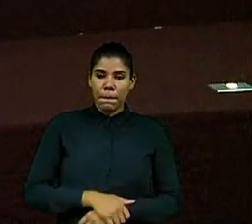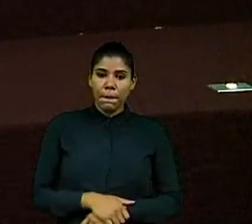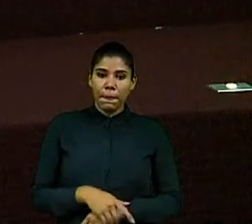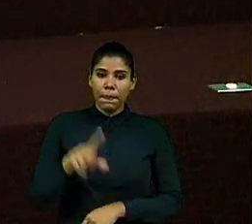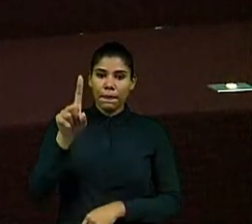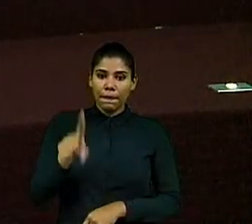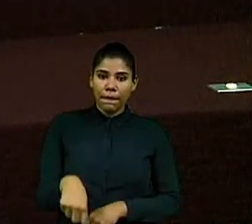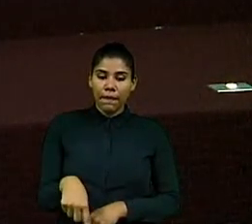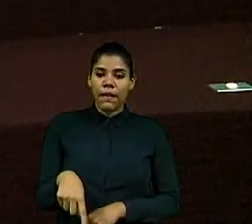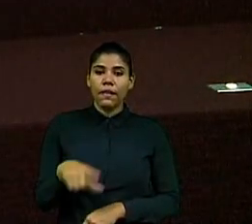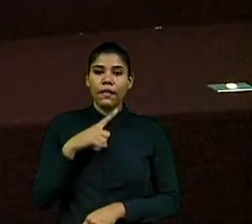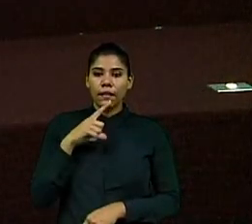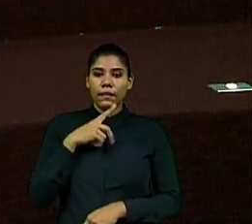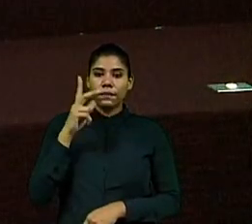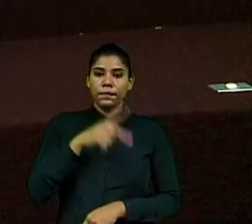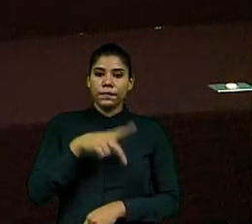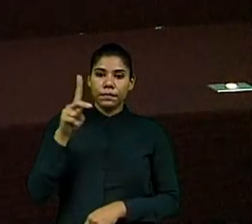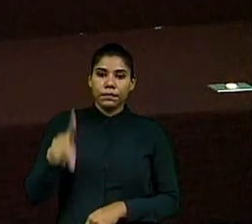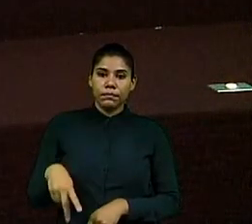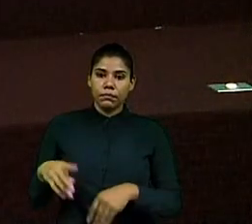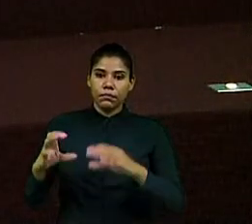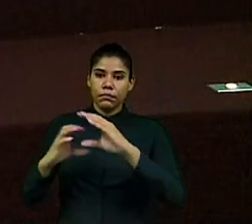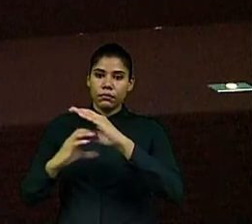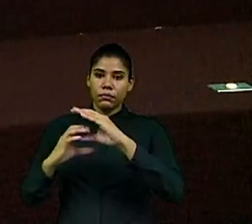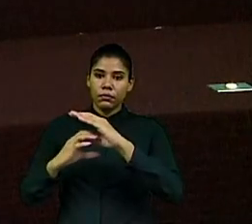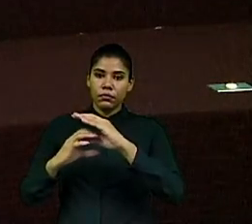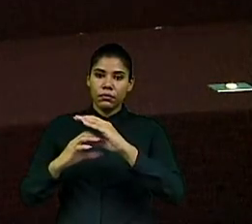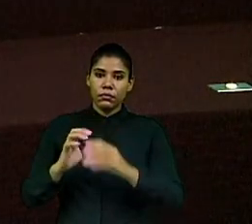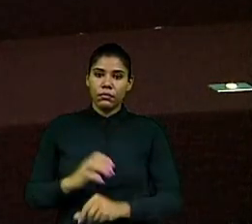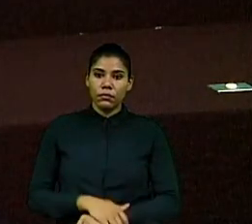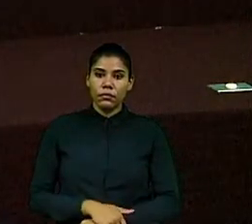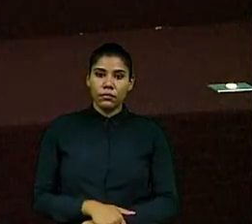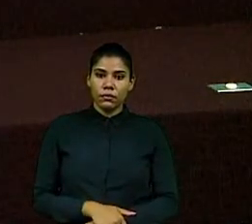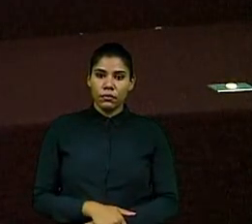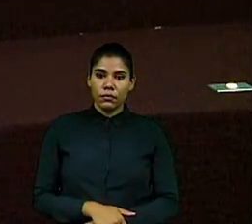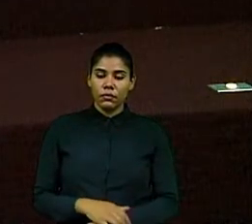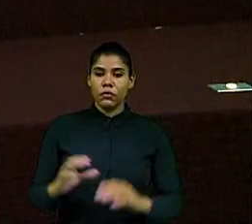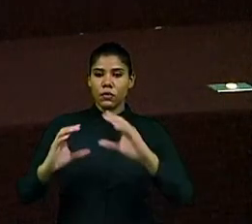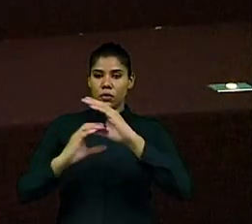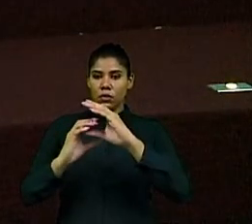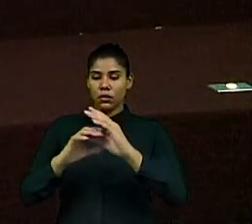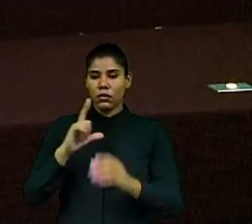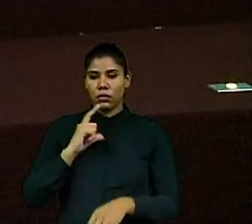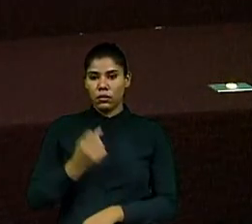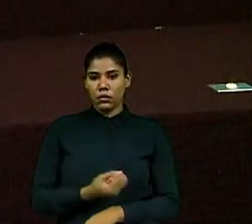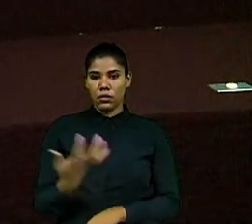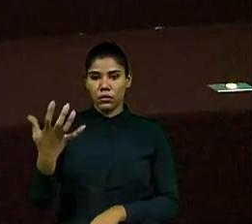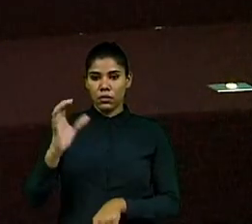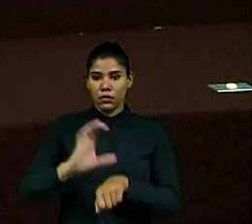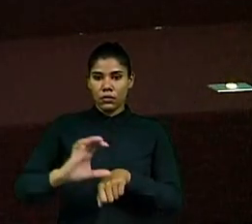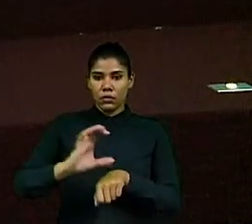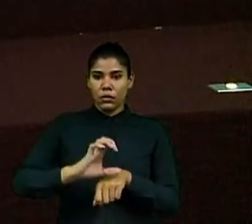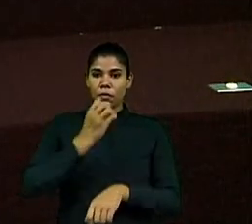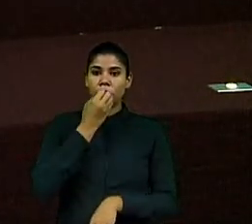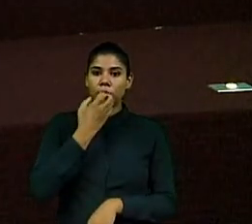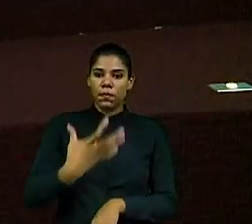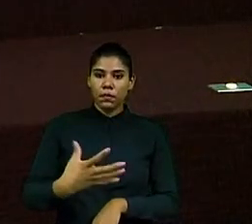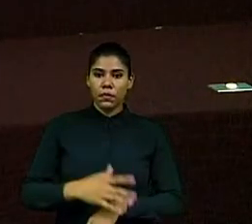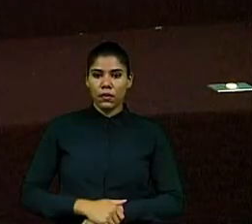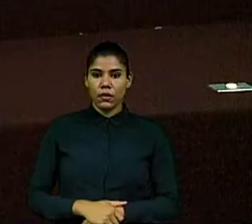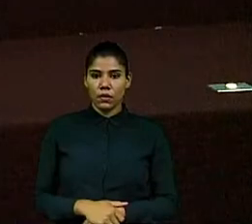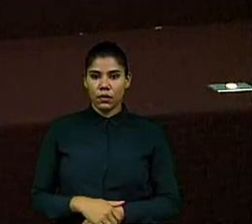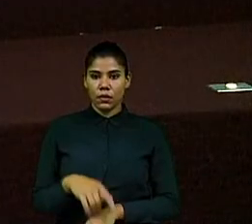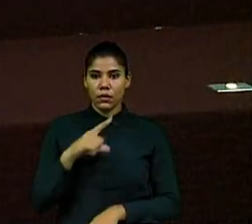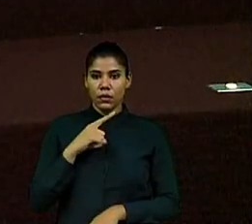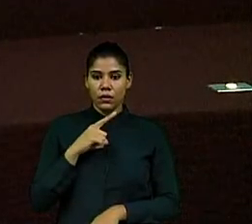é composta por professores o esse ano ok então mas tem muitos cursos bons e aí você fica com mais chance